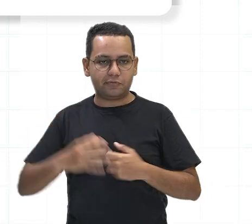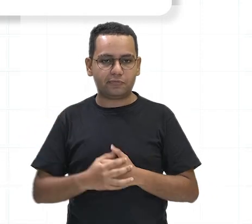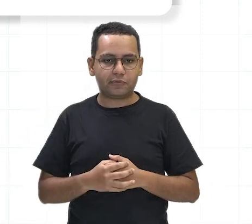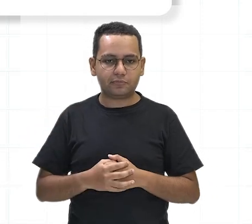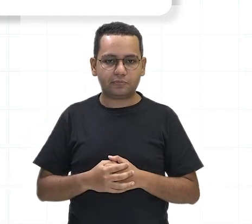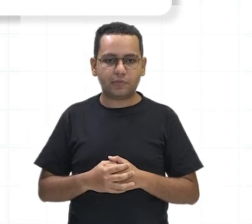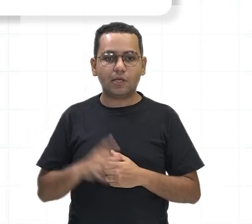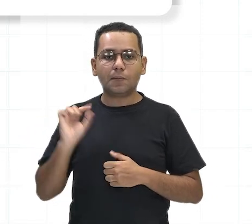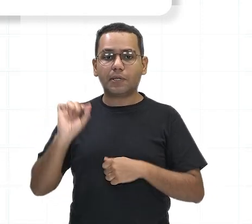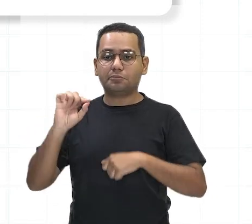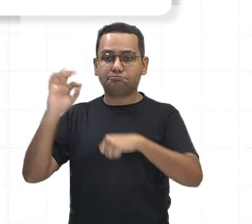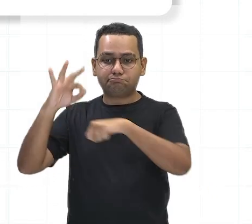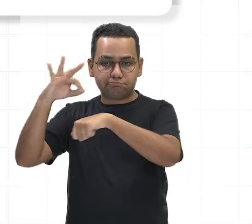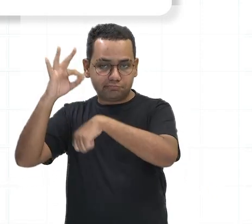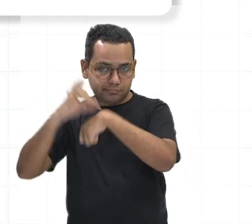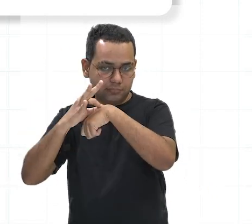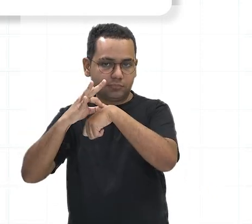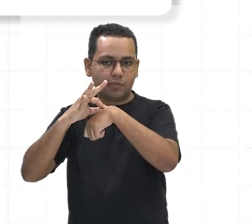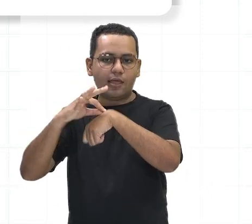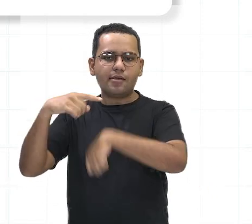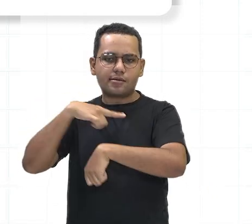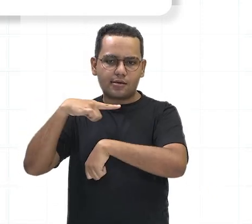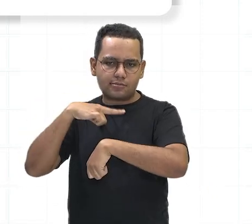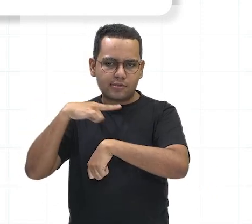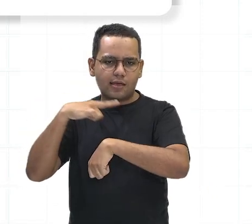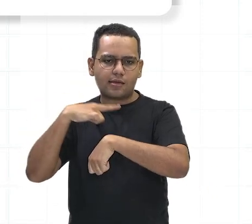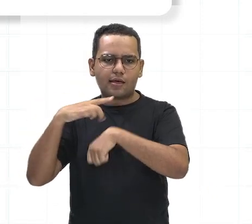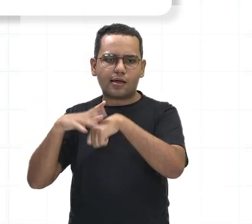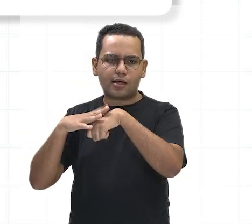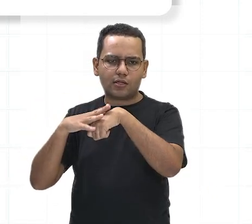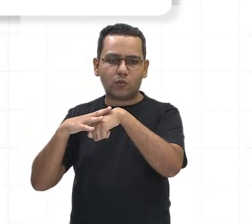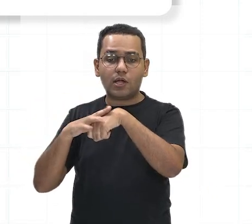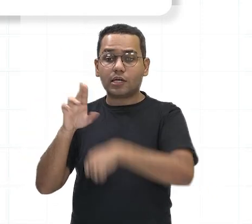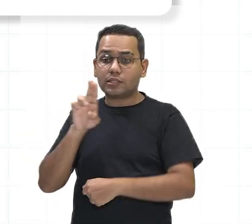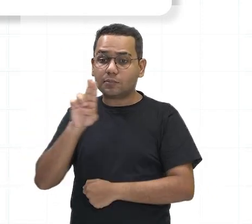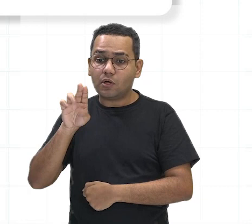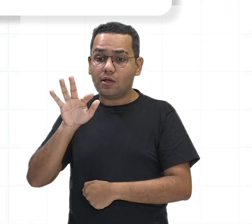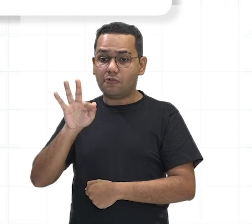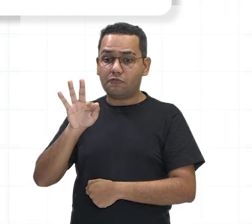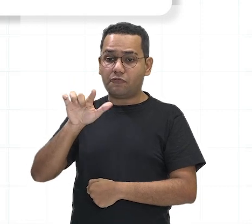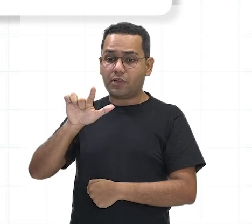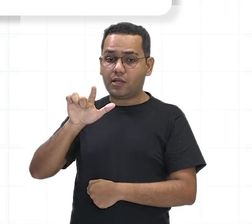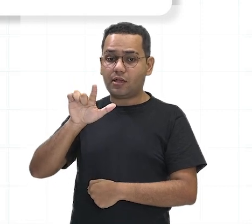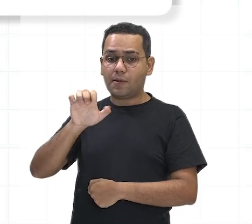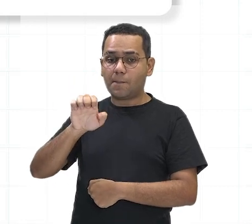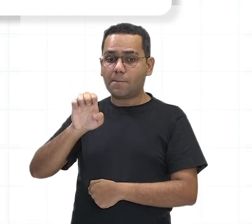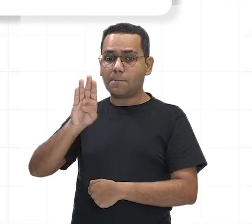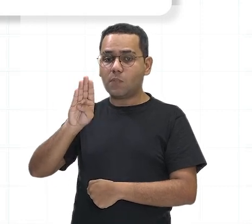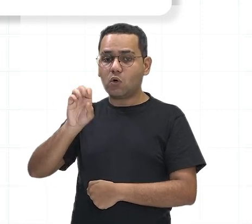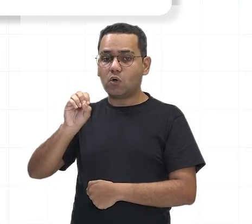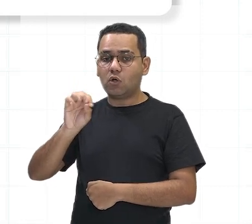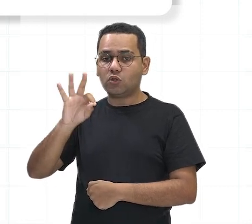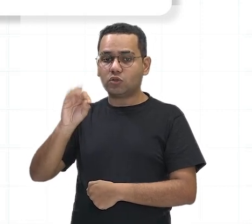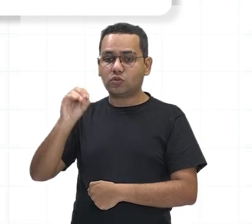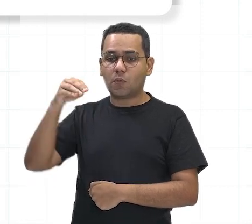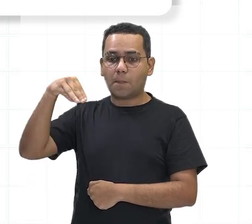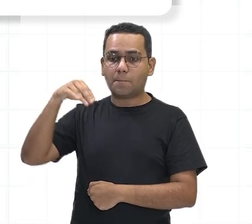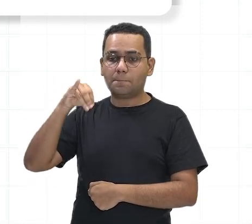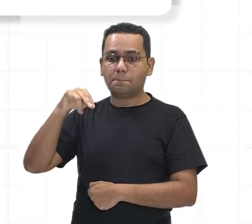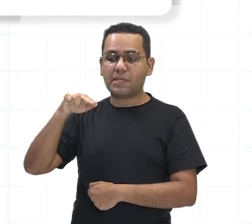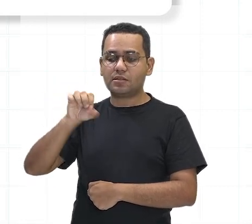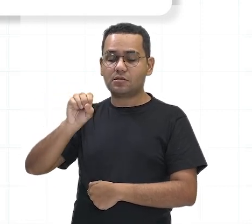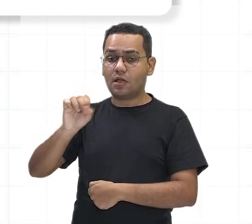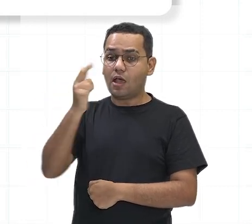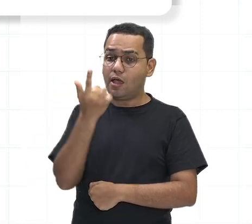insetos vetores ou transmissores que são conhecidos como flebotomíneos, tá? Aqui a gente já vai ter um outro tipo